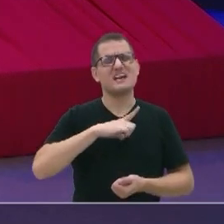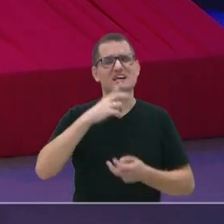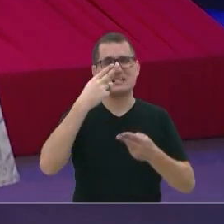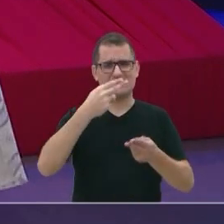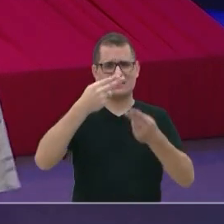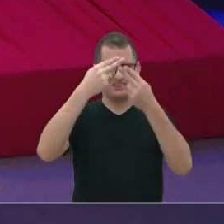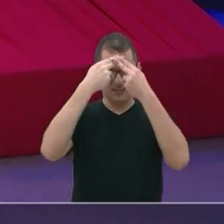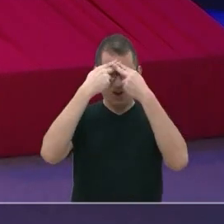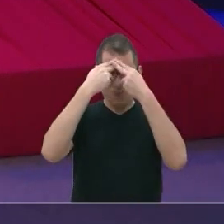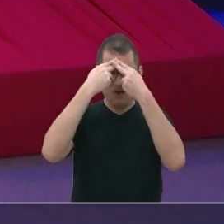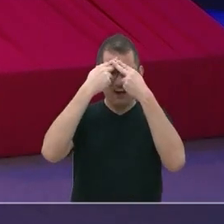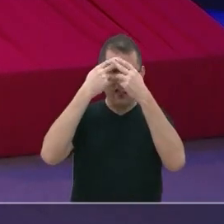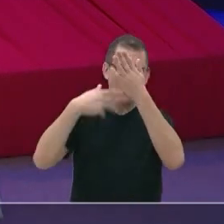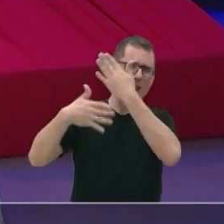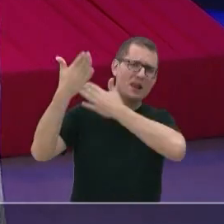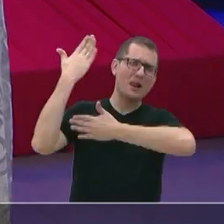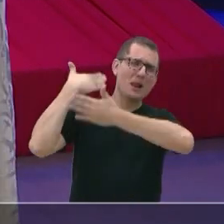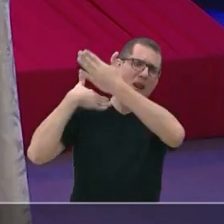infância,